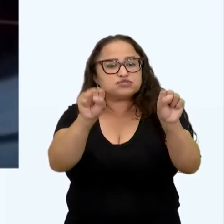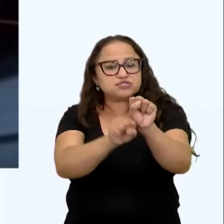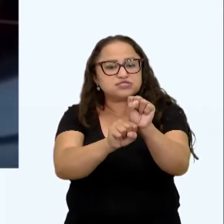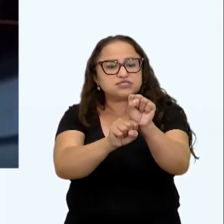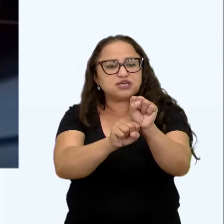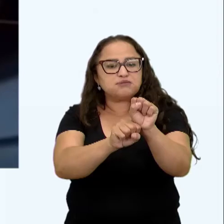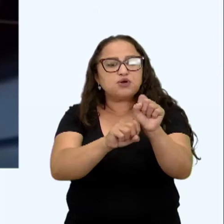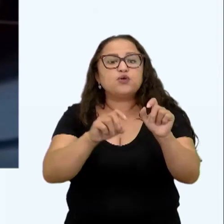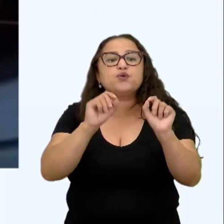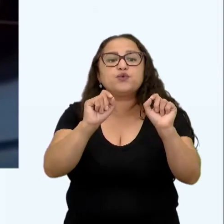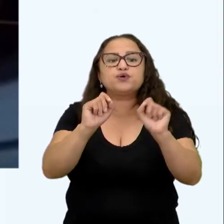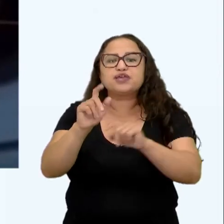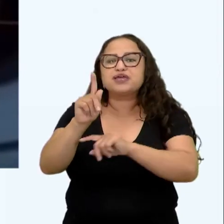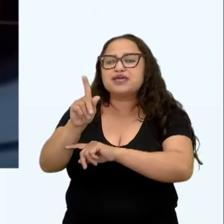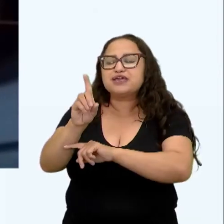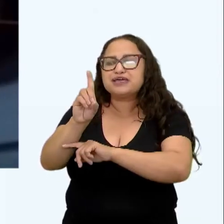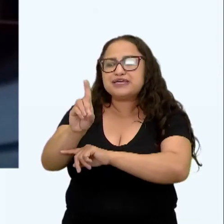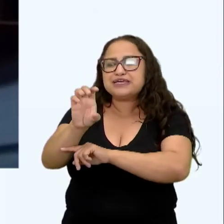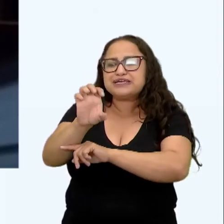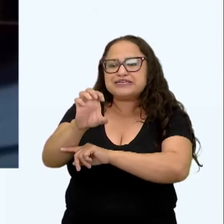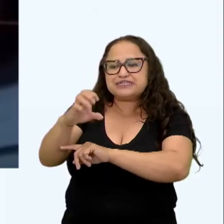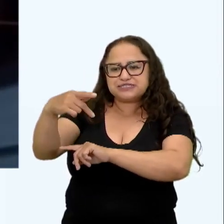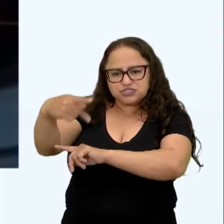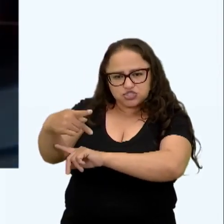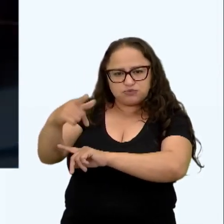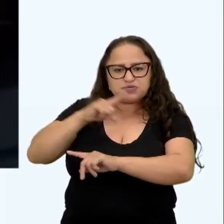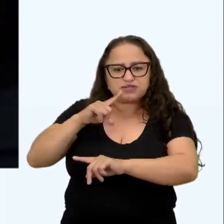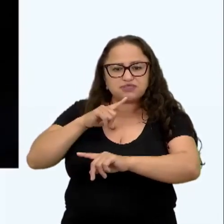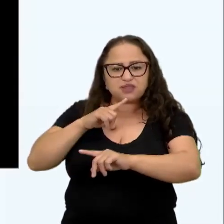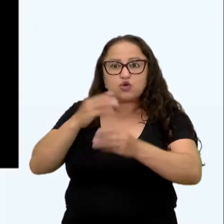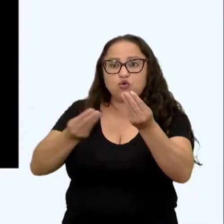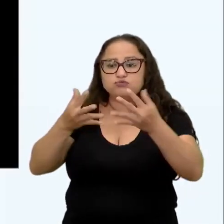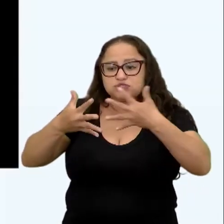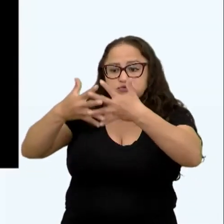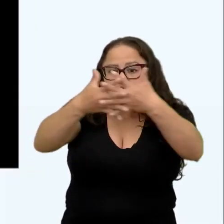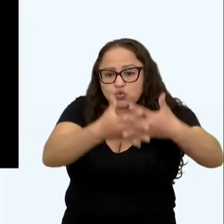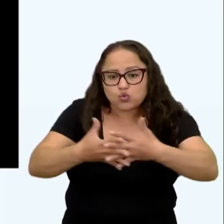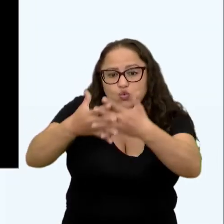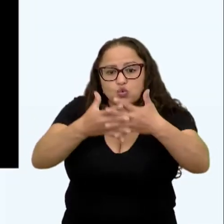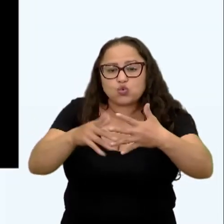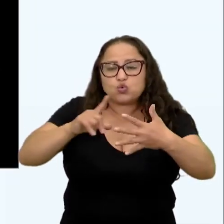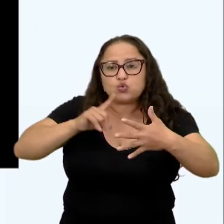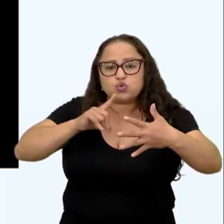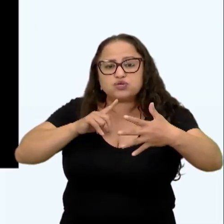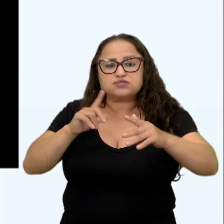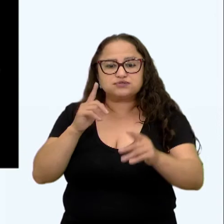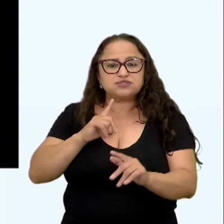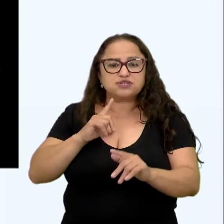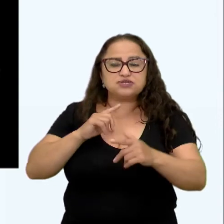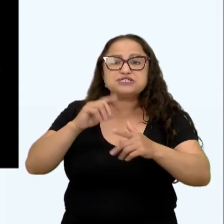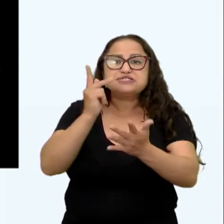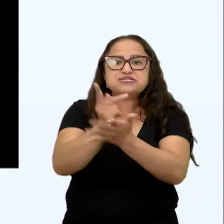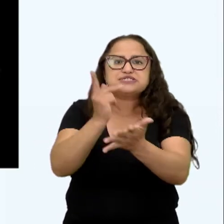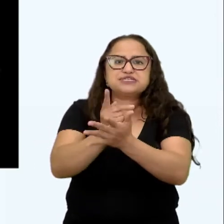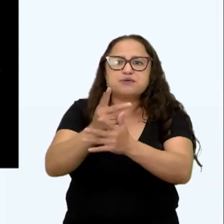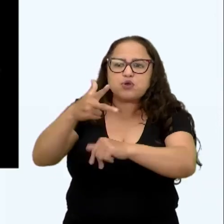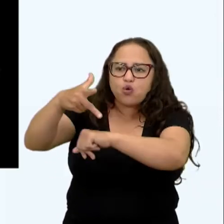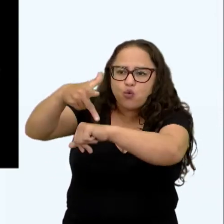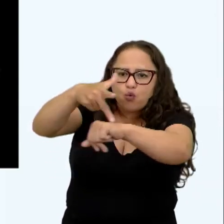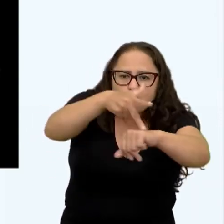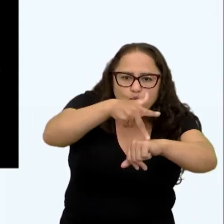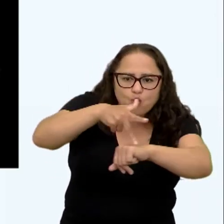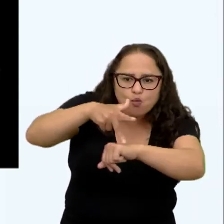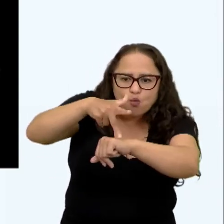denominado Deep Space Network, ou seja, rede espacial profunda. Essa rede utiliza antenas situadas em 3 pontos do